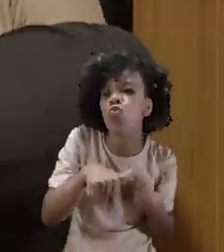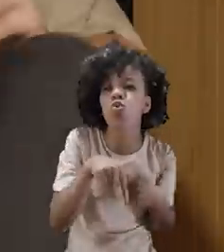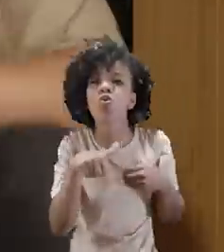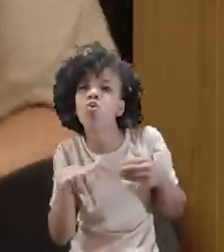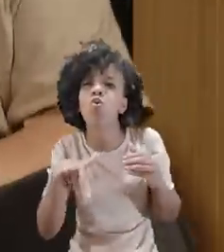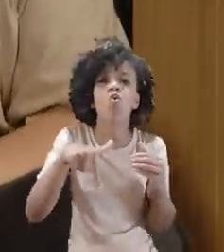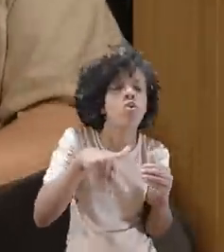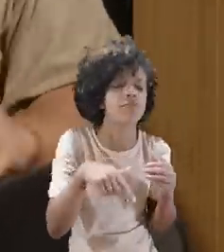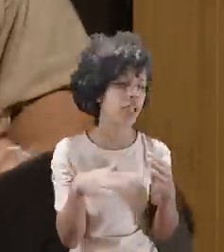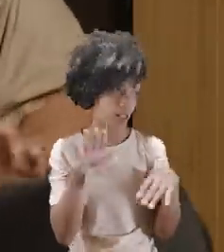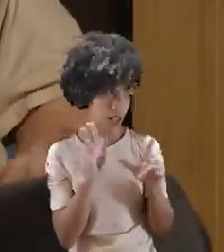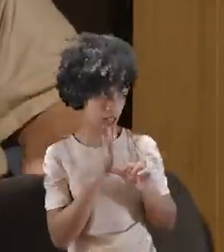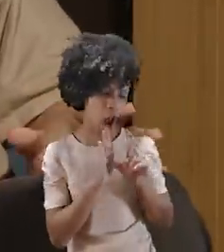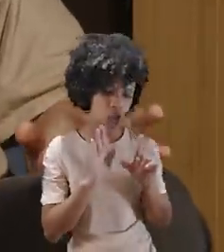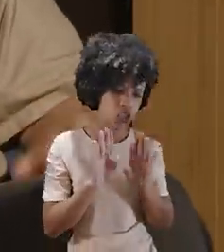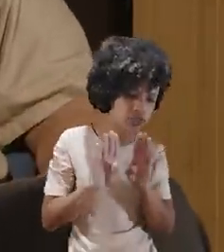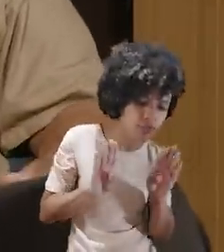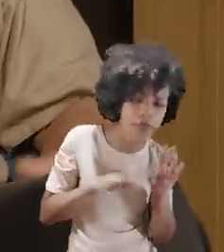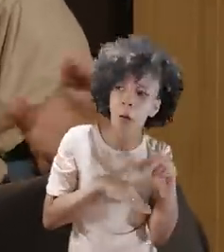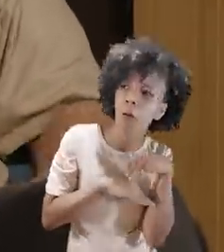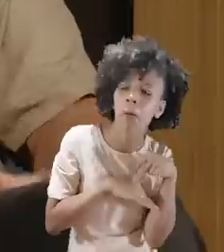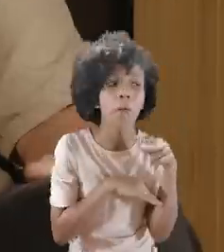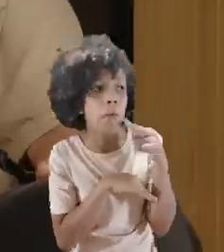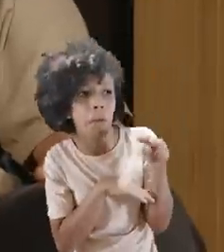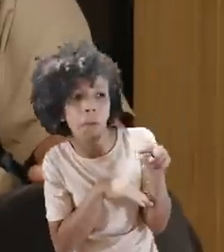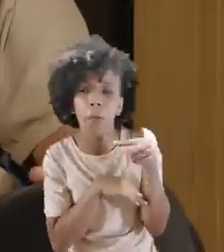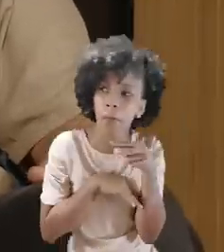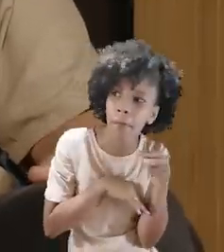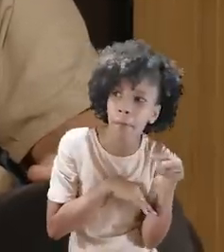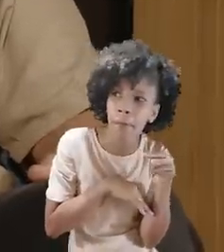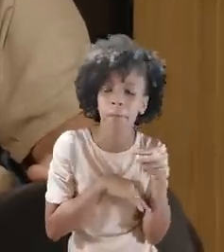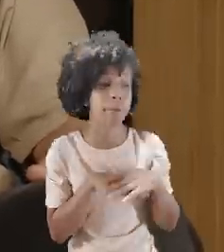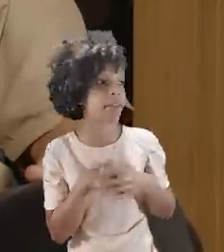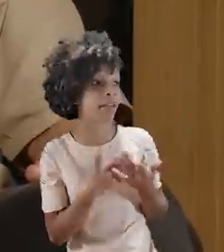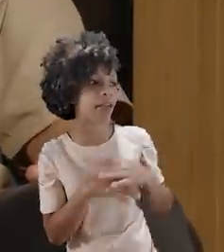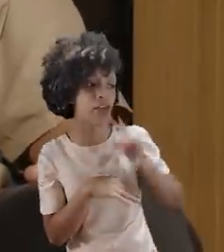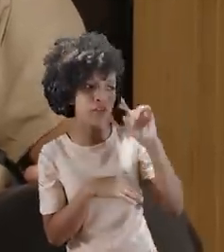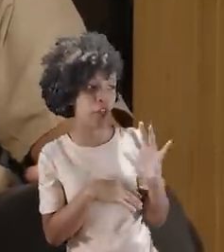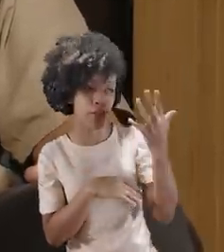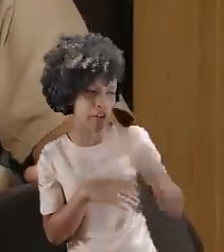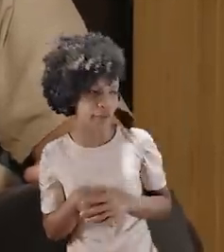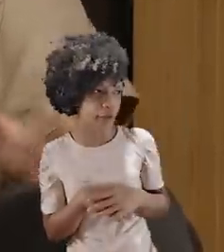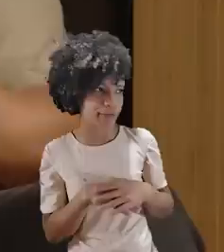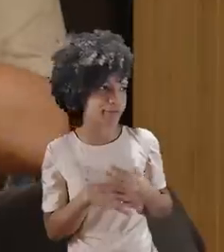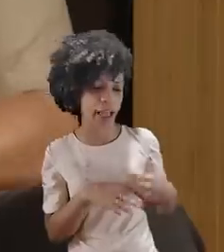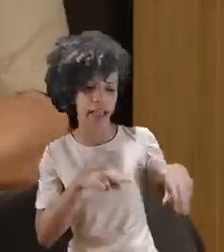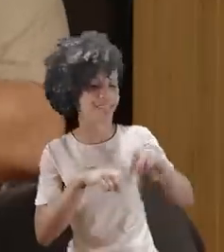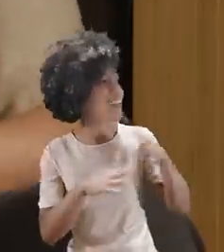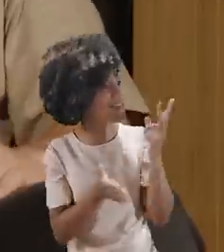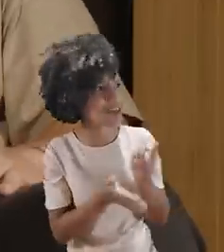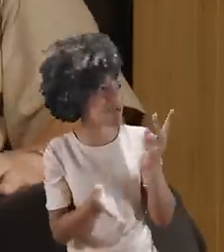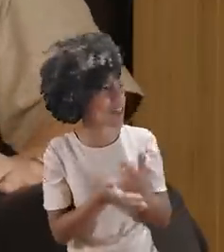Maria ficar lá na frente da barbearia às vezes né tipo mostrando vendo movimento e aí um dia ficar resolvi entrar mas